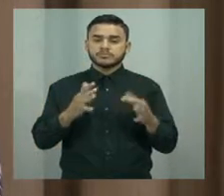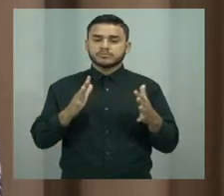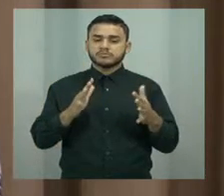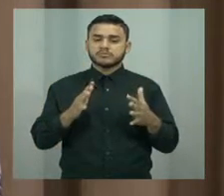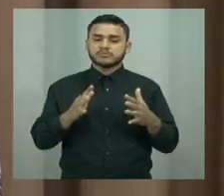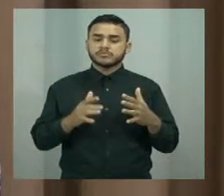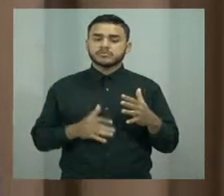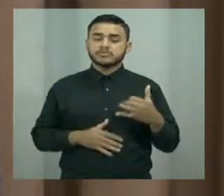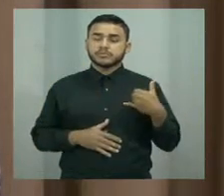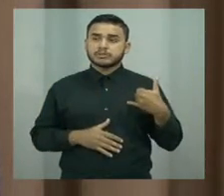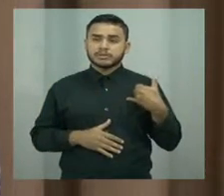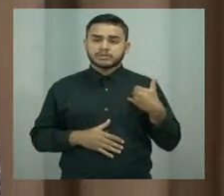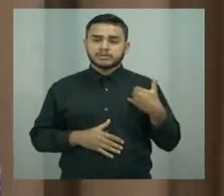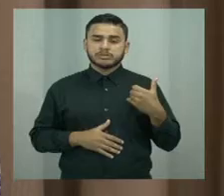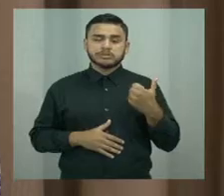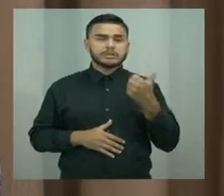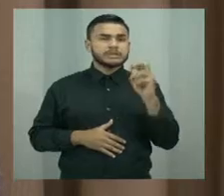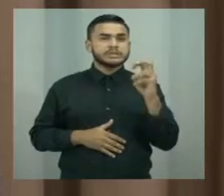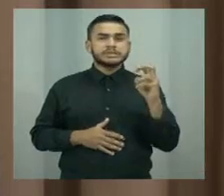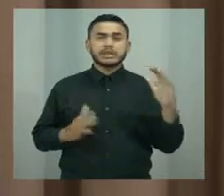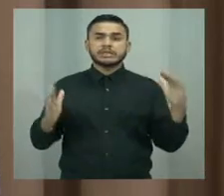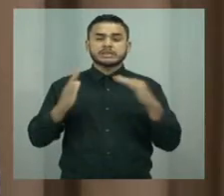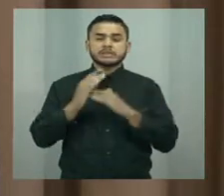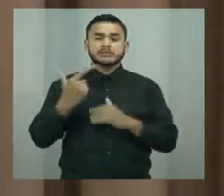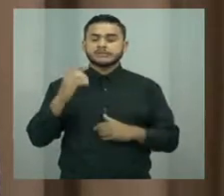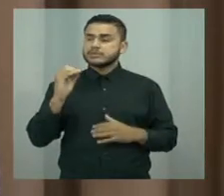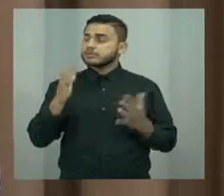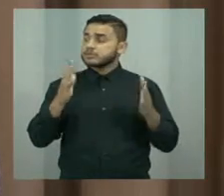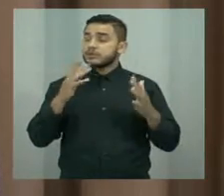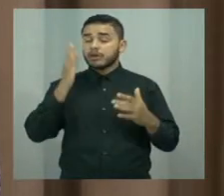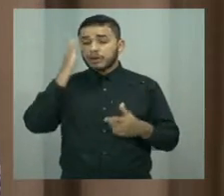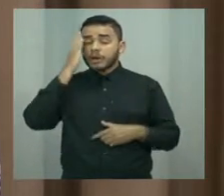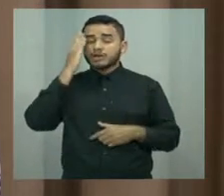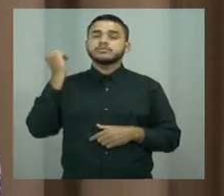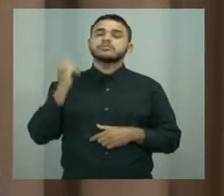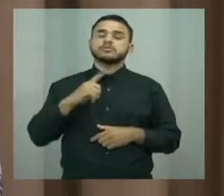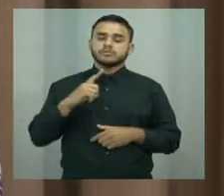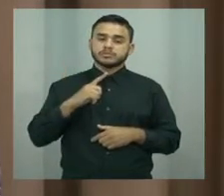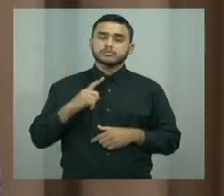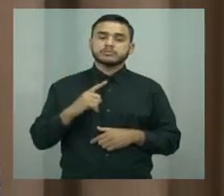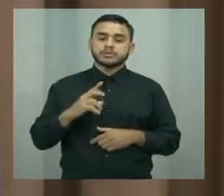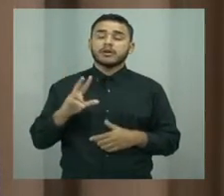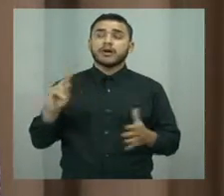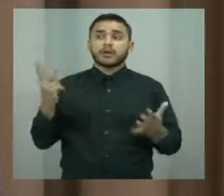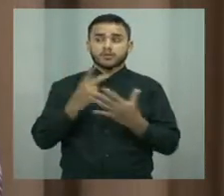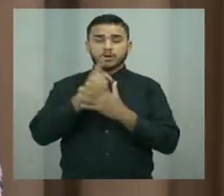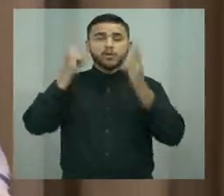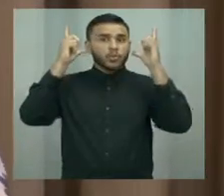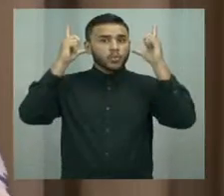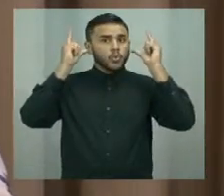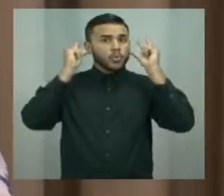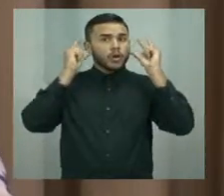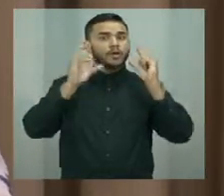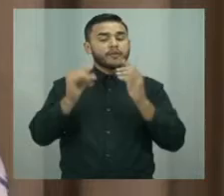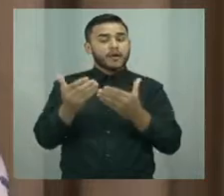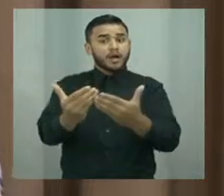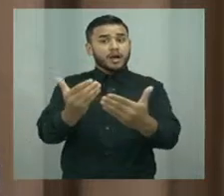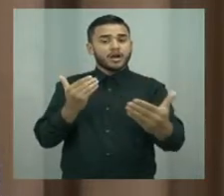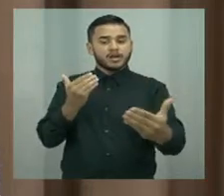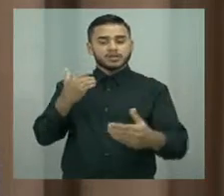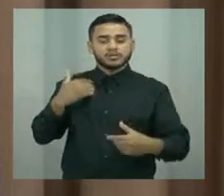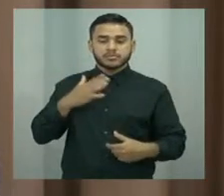20 anos, eles vão ter perdas auditivas bem mais precocemente do que a geração, assim, do que a